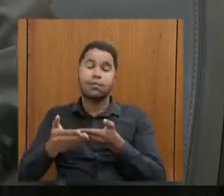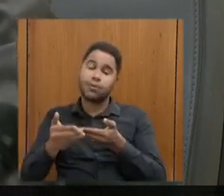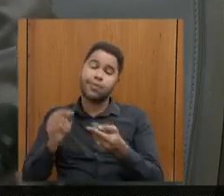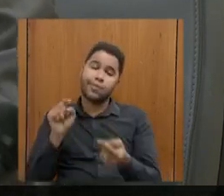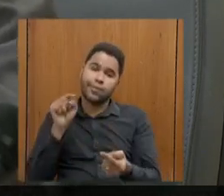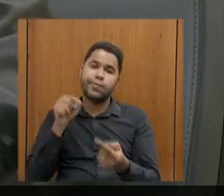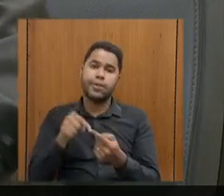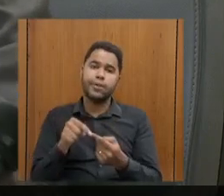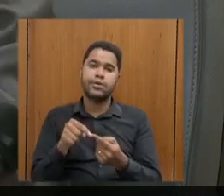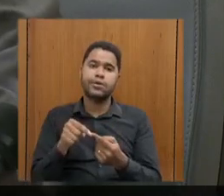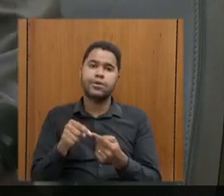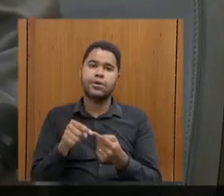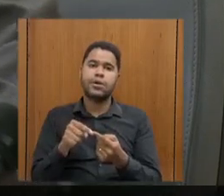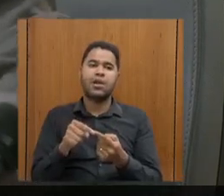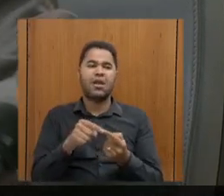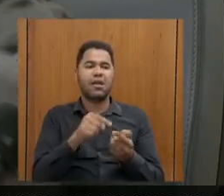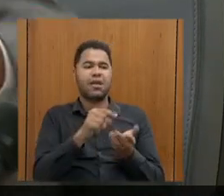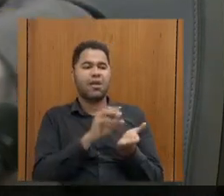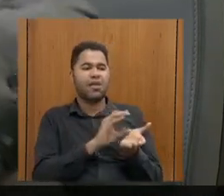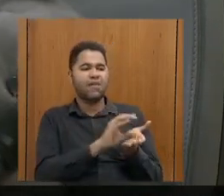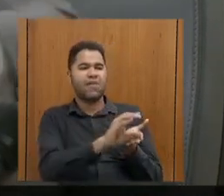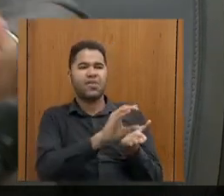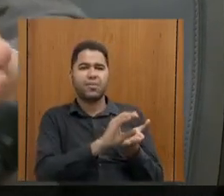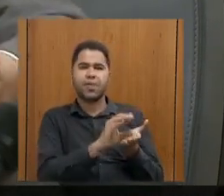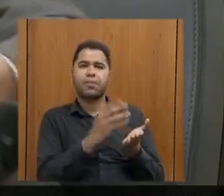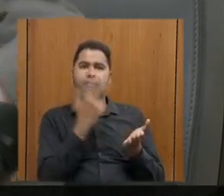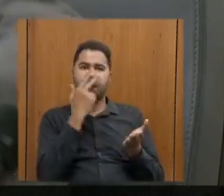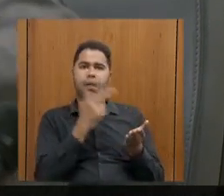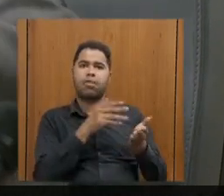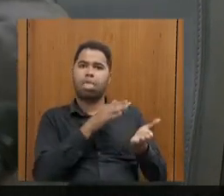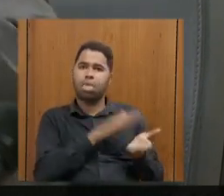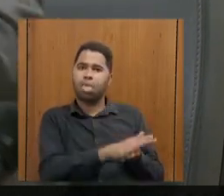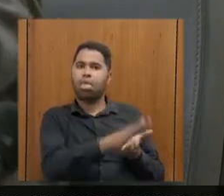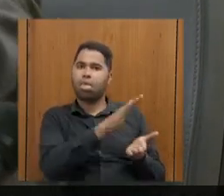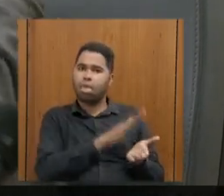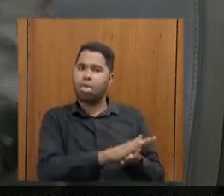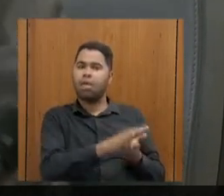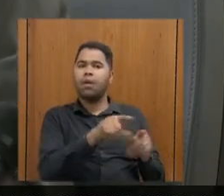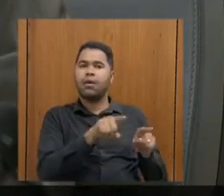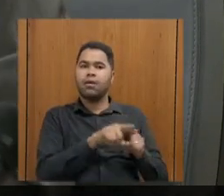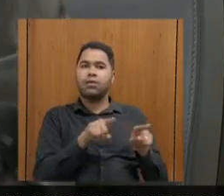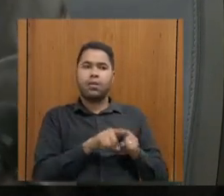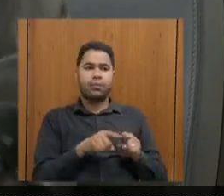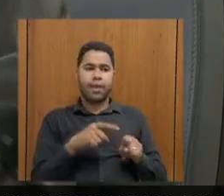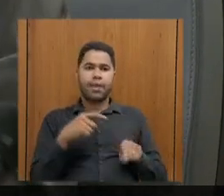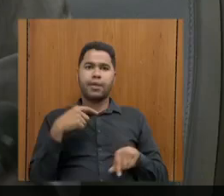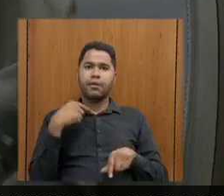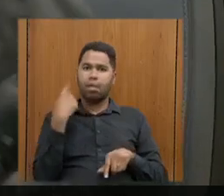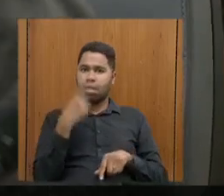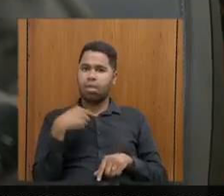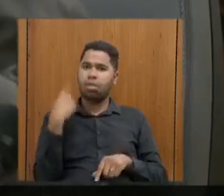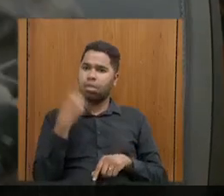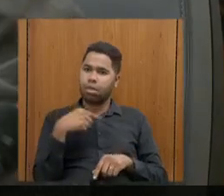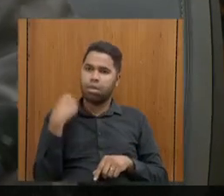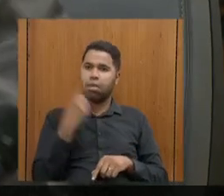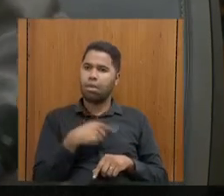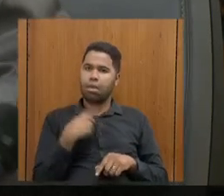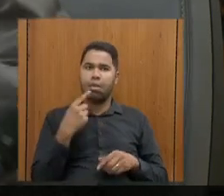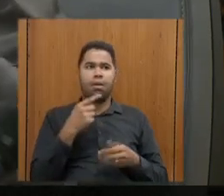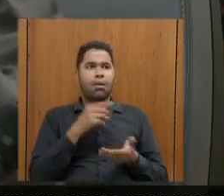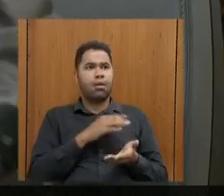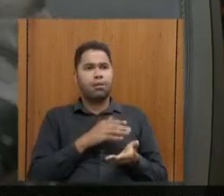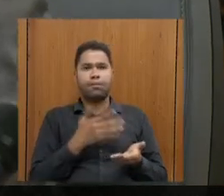objetivo né sair de vez o consumiu não só recursos como consumir há muito tempo nosso tempo da